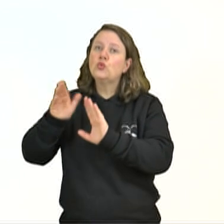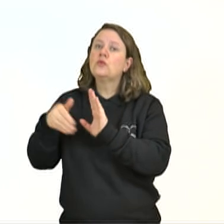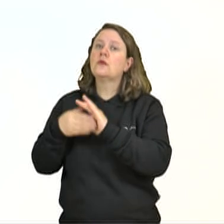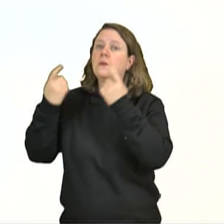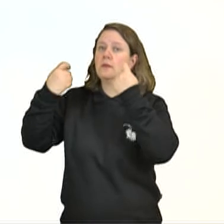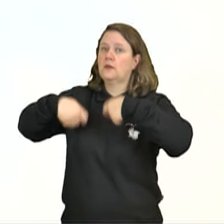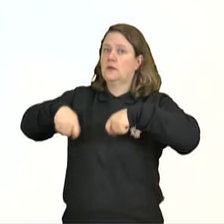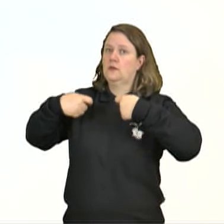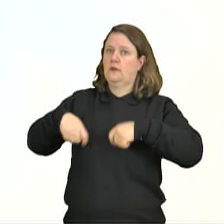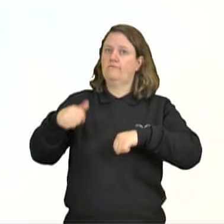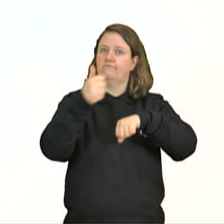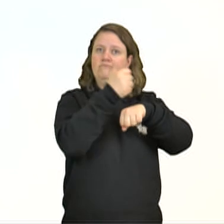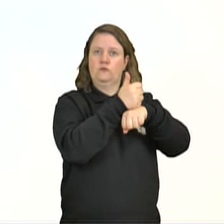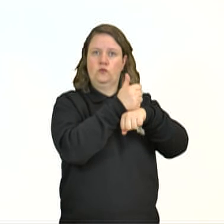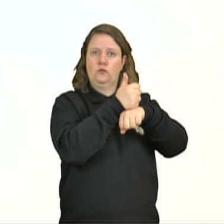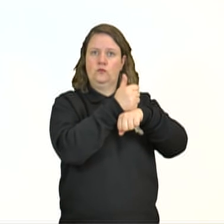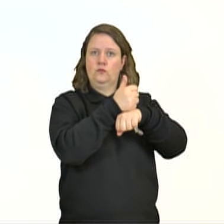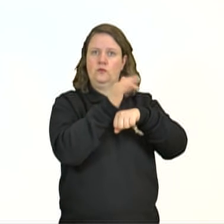necessário para o feudo.